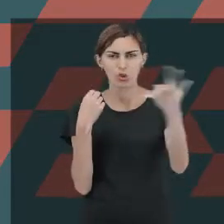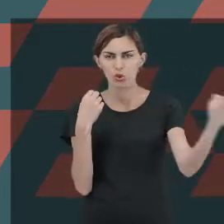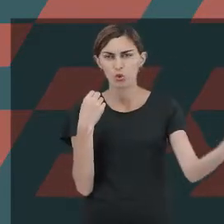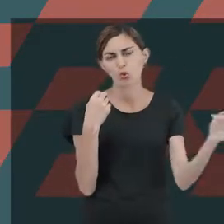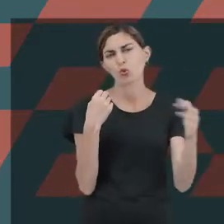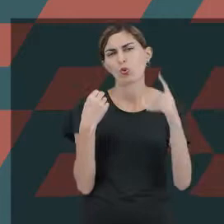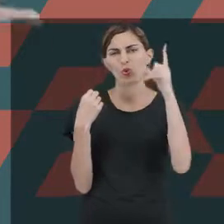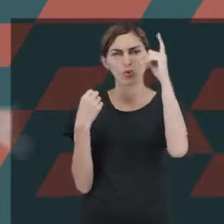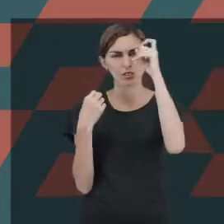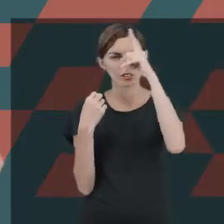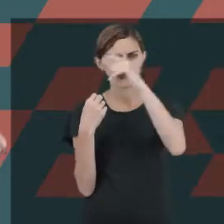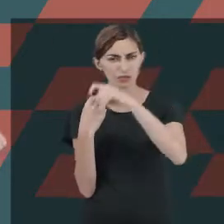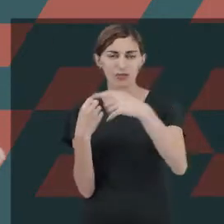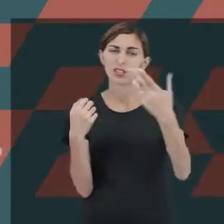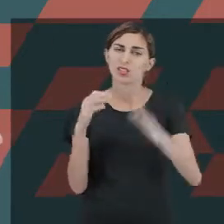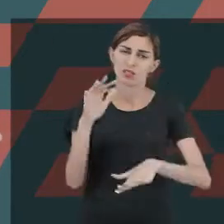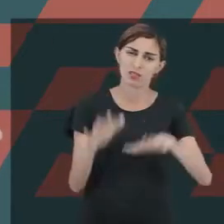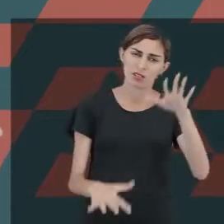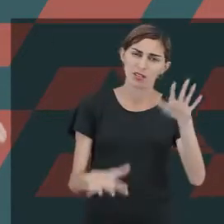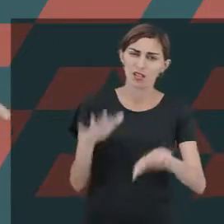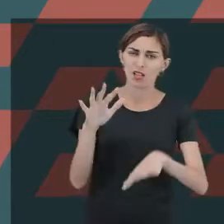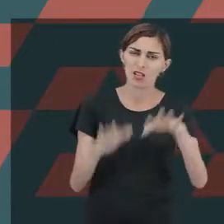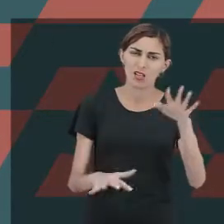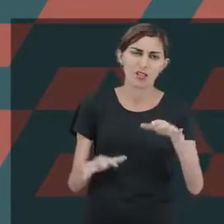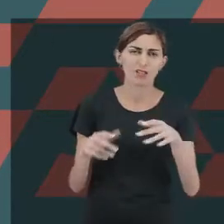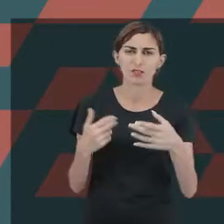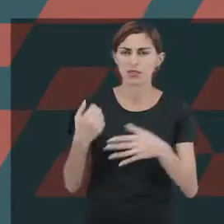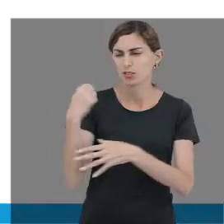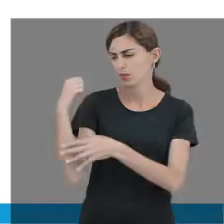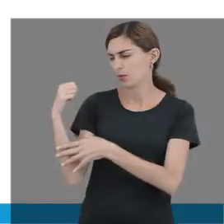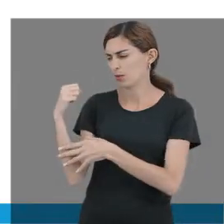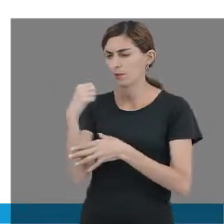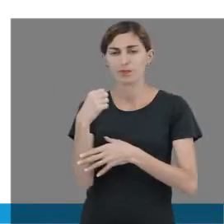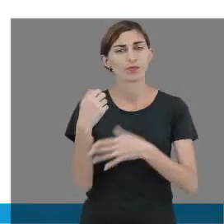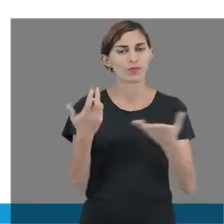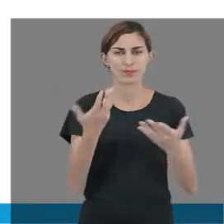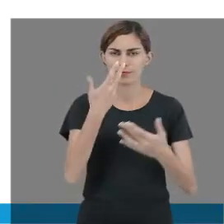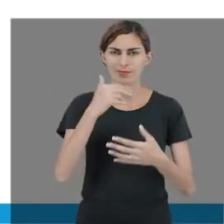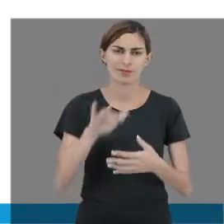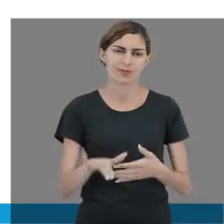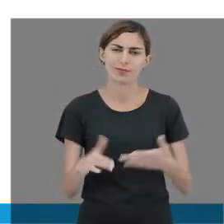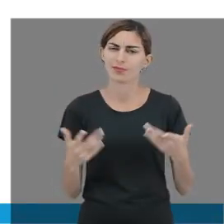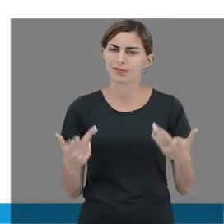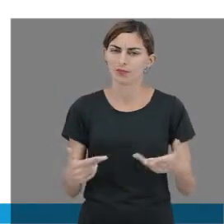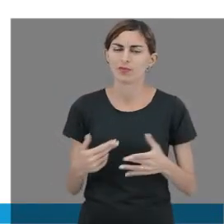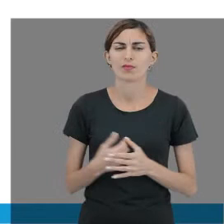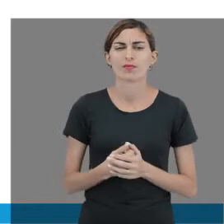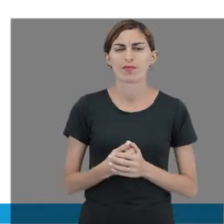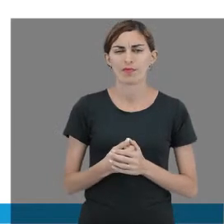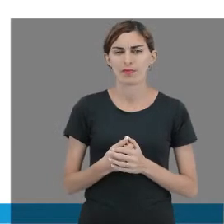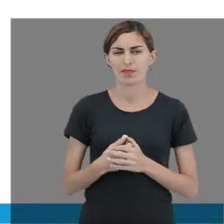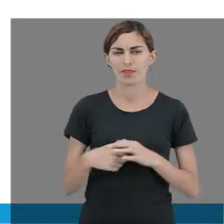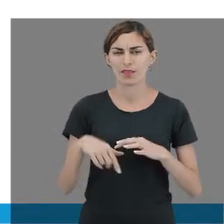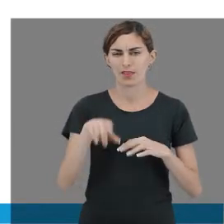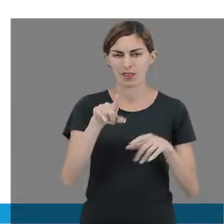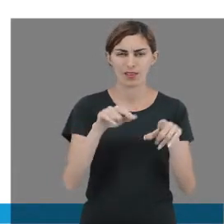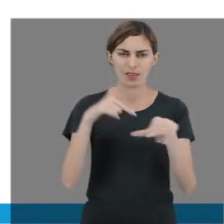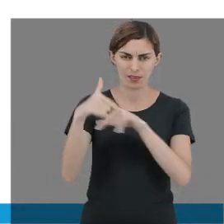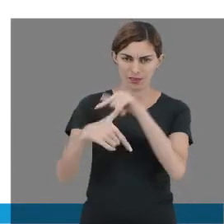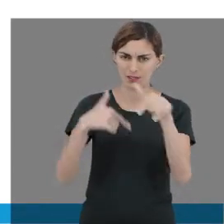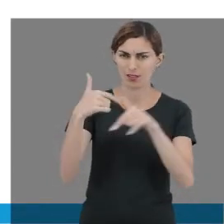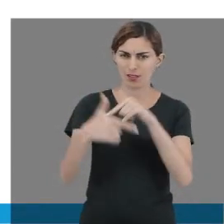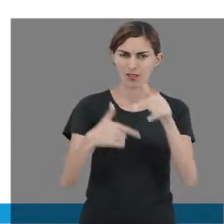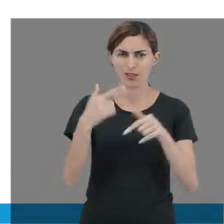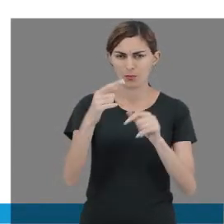dificuldade inclusive às vezes até de posicionamento da criança. Isso é baseado, o trabalho de reabilitação é baseado